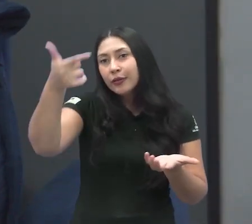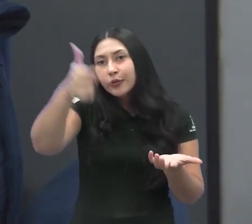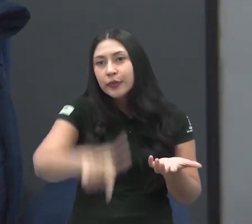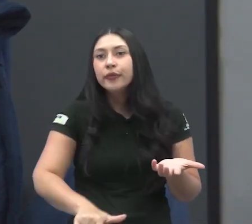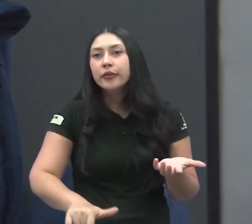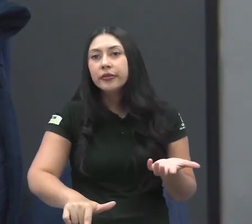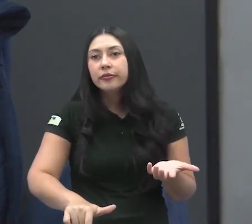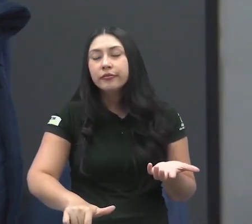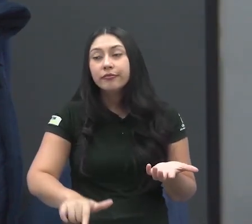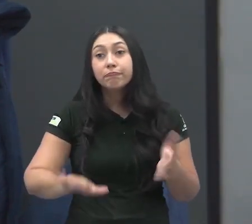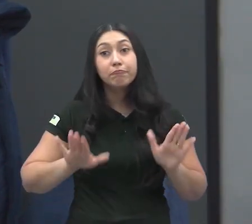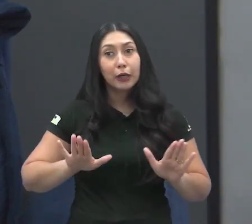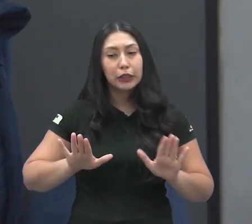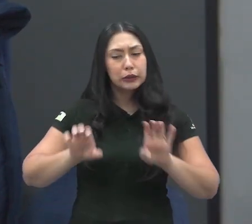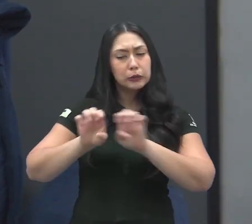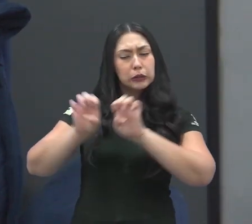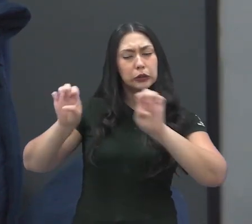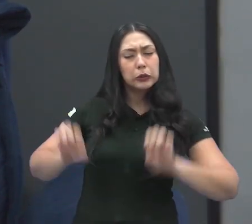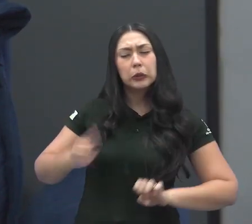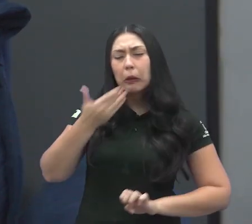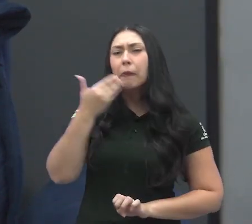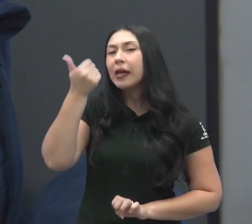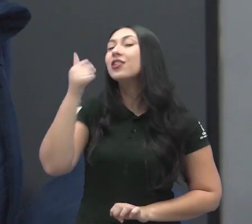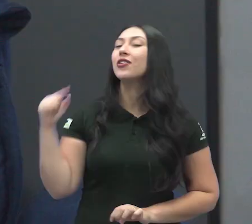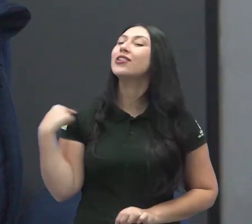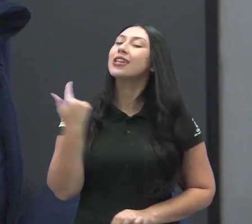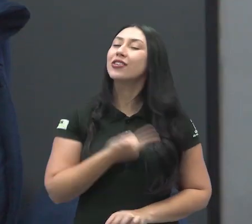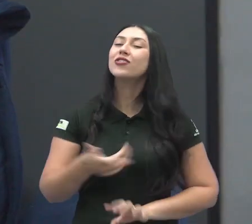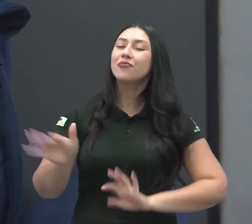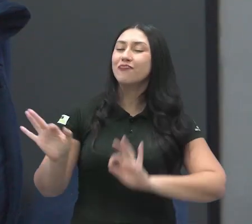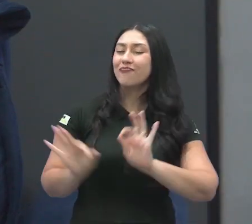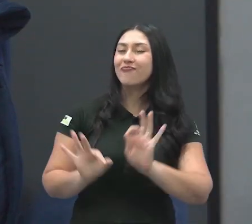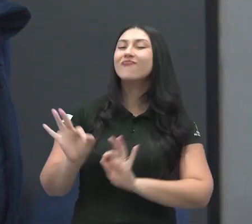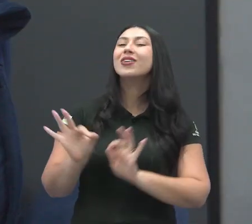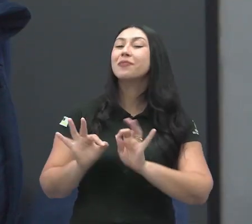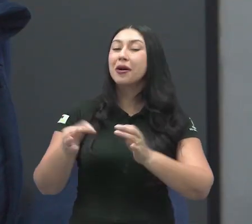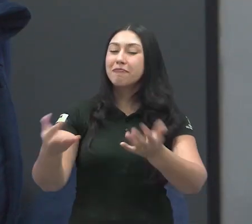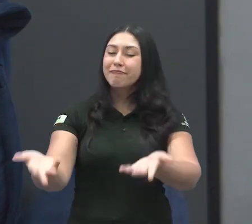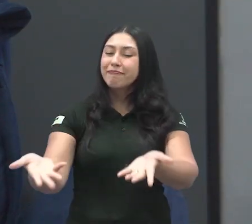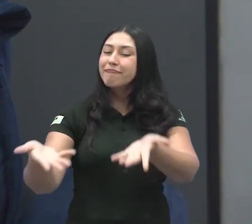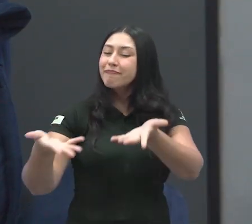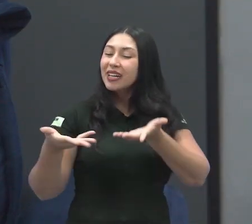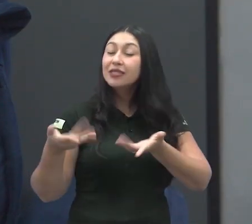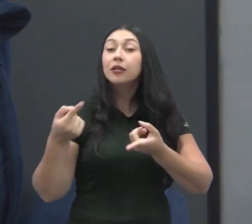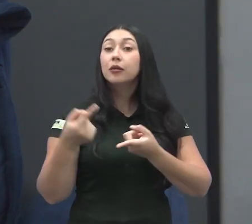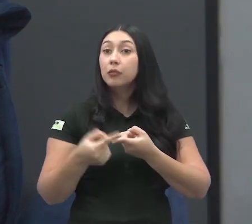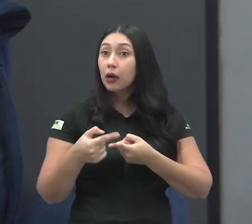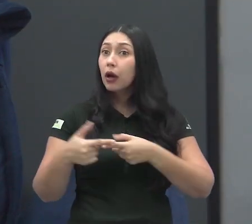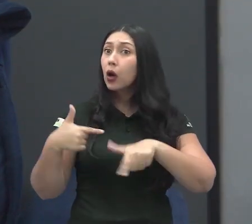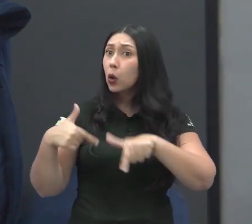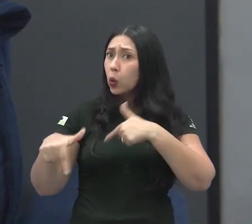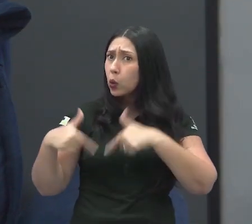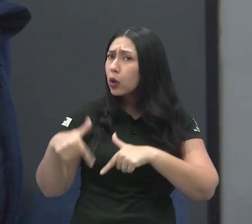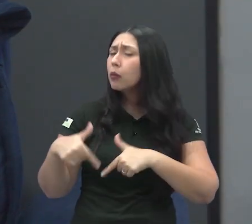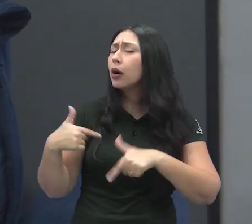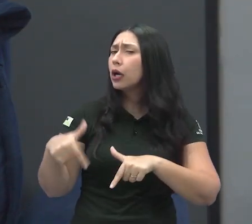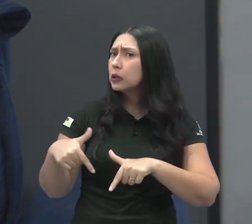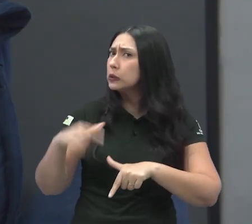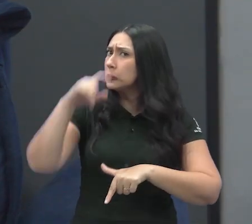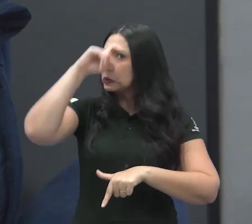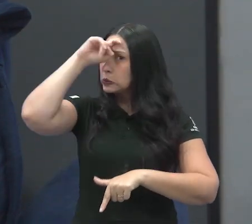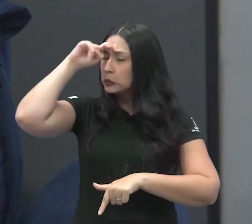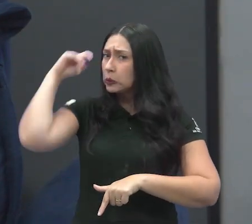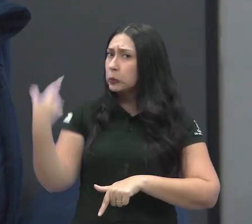novo, né? E agora com estrutura melhor, e a gente vai se preparar melhor para recebê-los aqui, porque é um trabalho